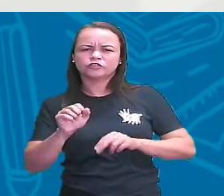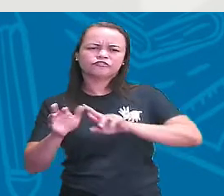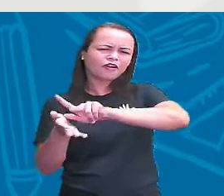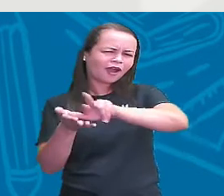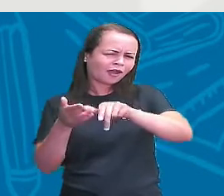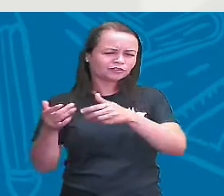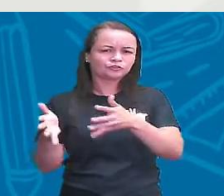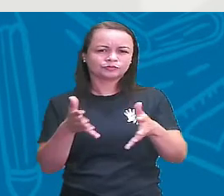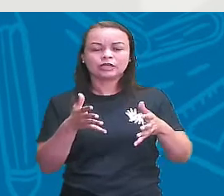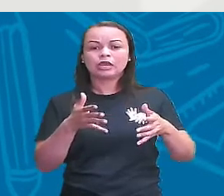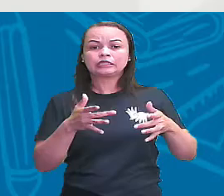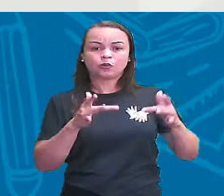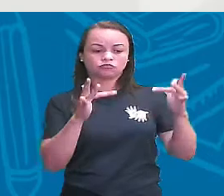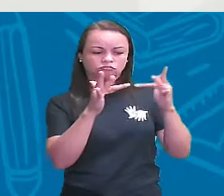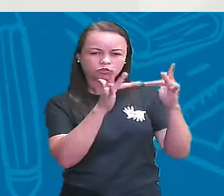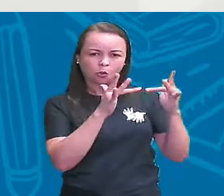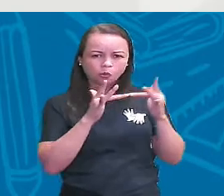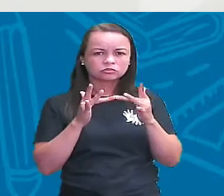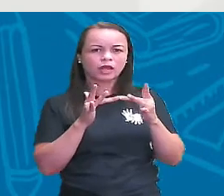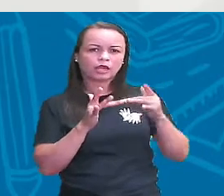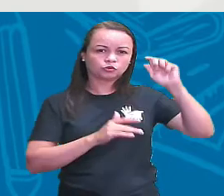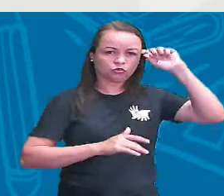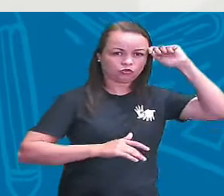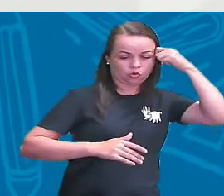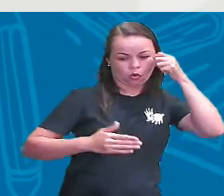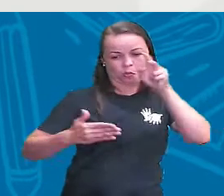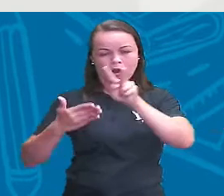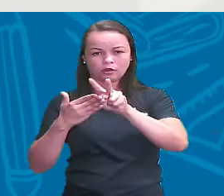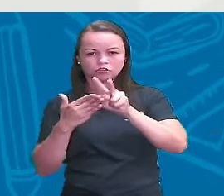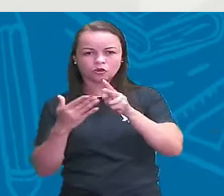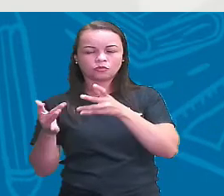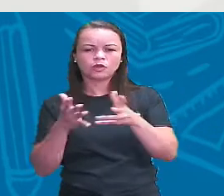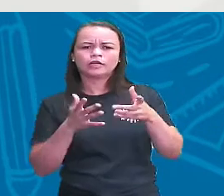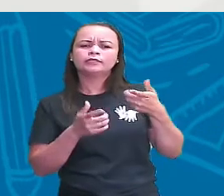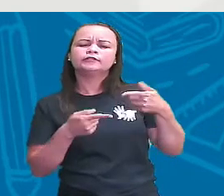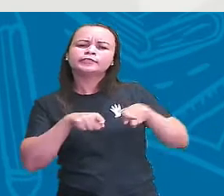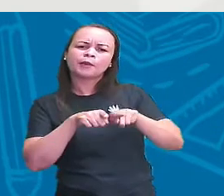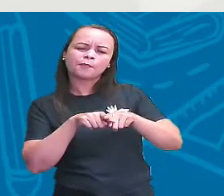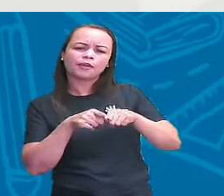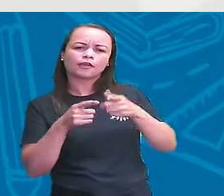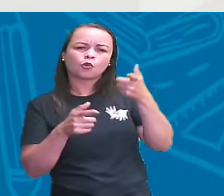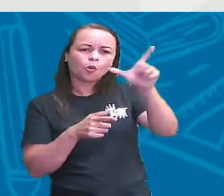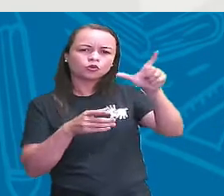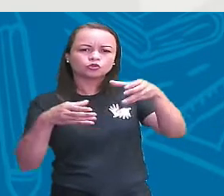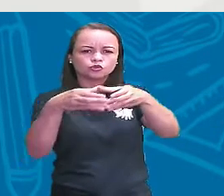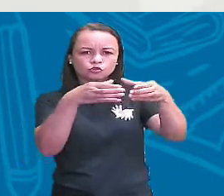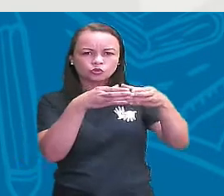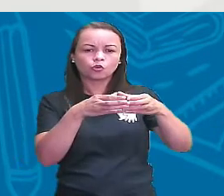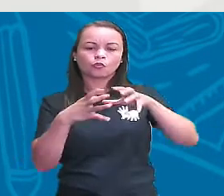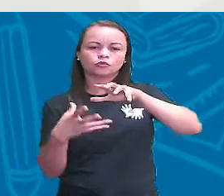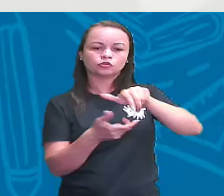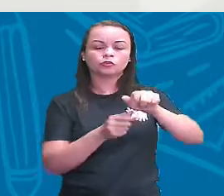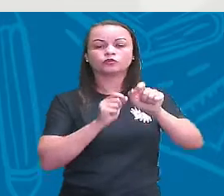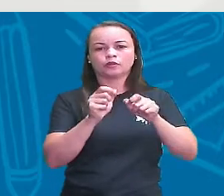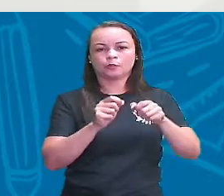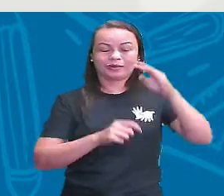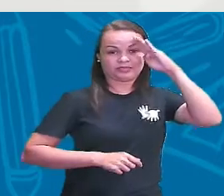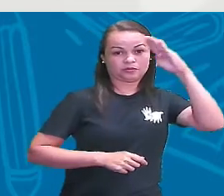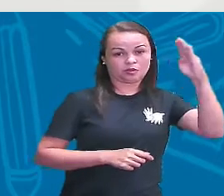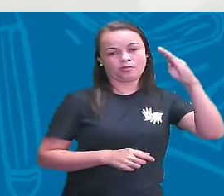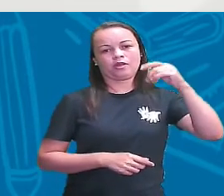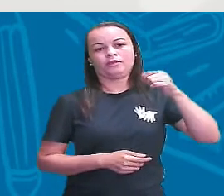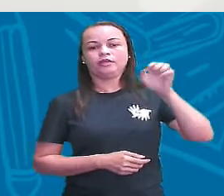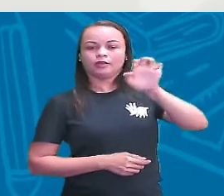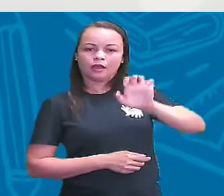eles entram também em contato com povos de outras regiões do mundo, principalmente da Europa, os portugueses colonizadores, mas não só